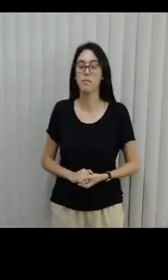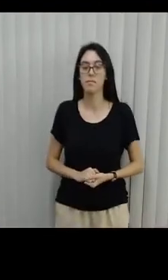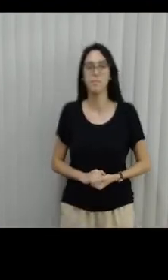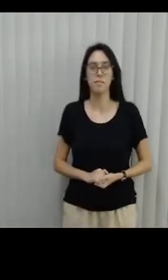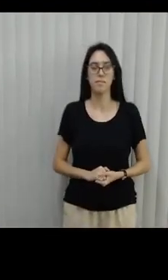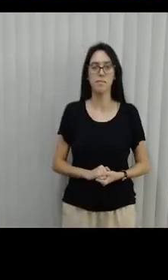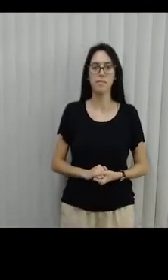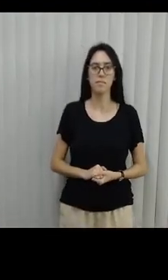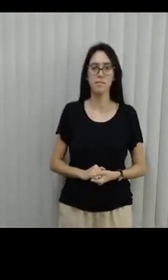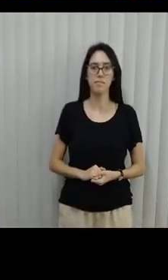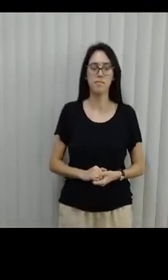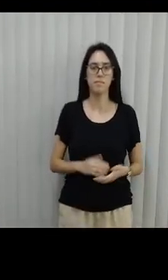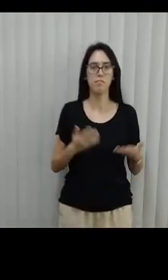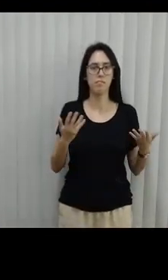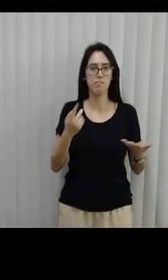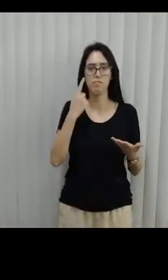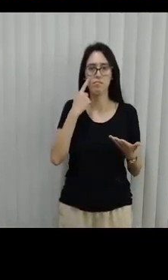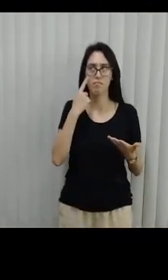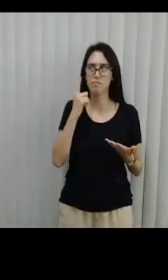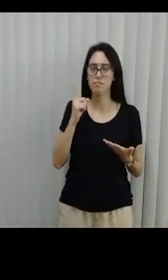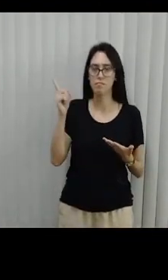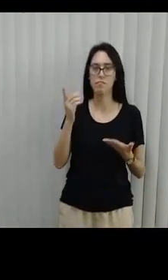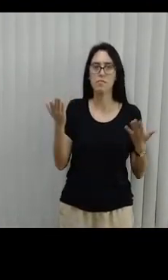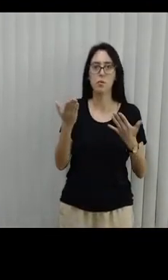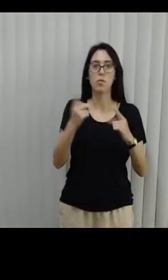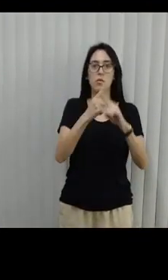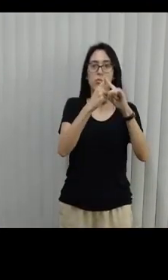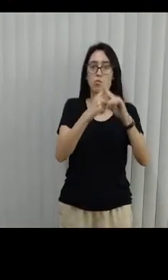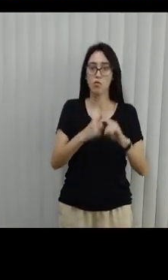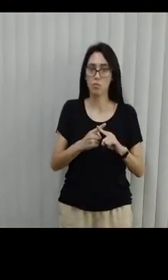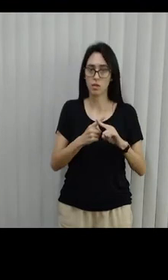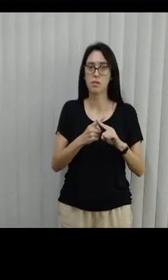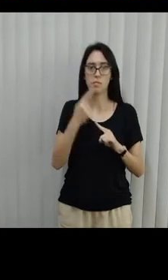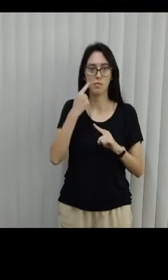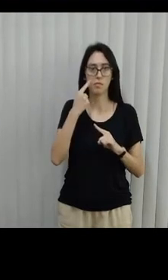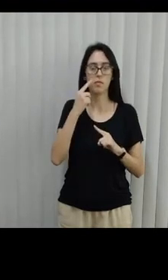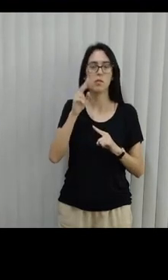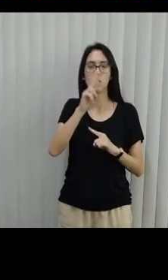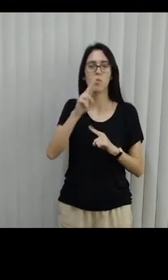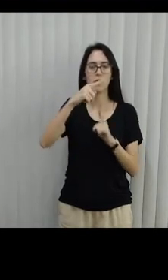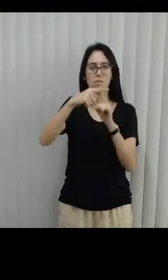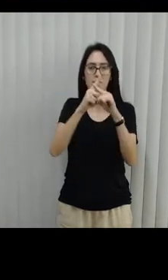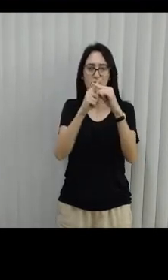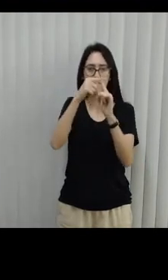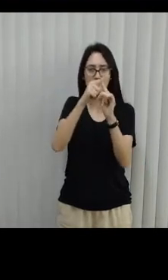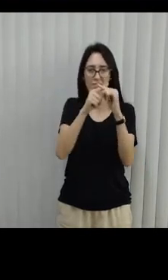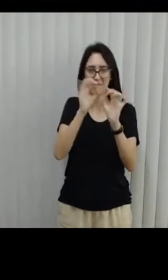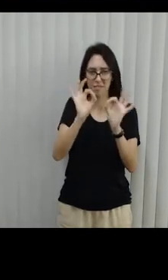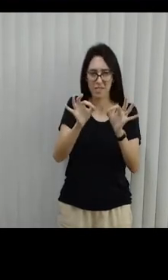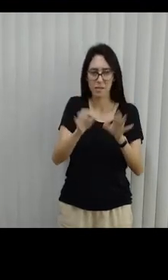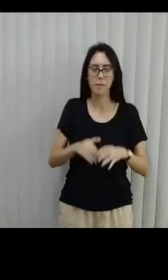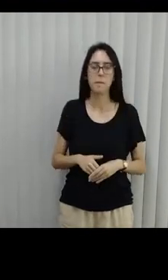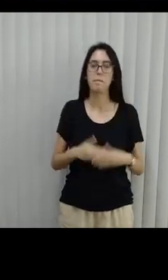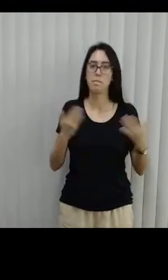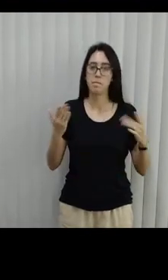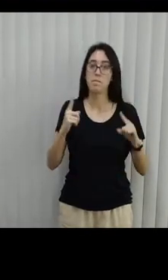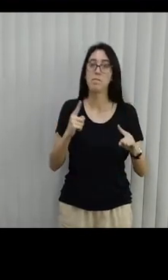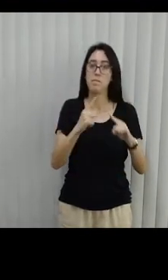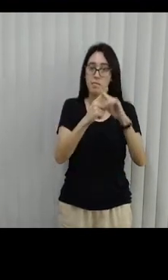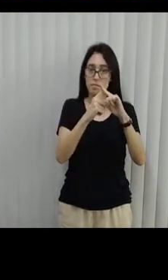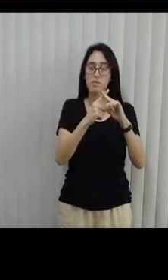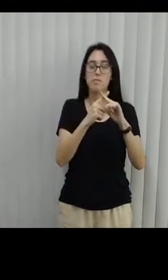mude x para, e vou fazer aqui uma multiplicação, que é o sinal de asterisco, beleza? Então, eu vou multiplicar a posição